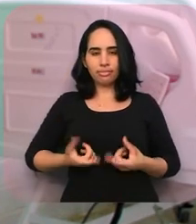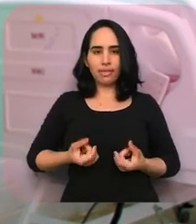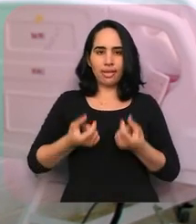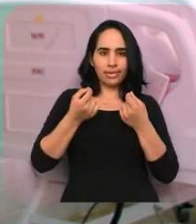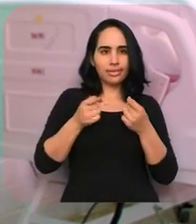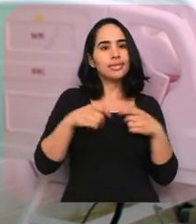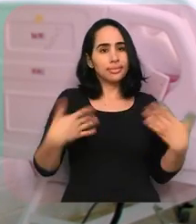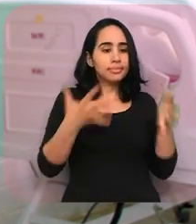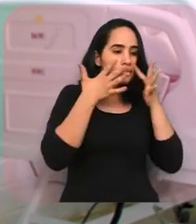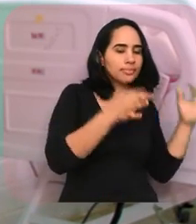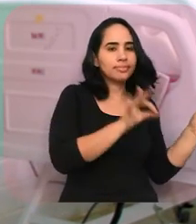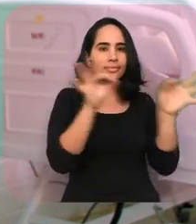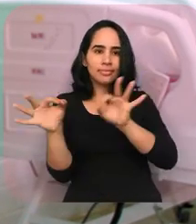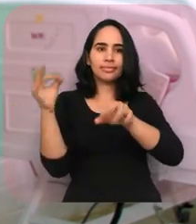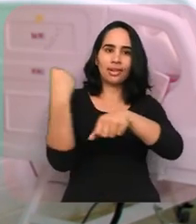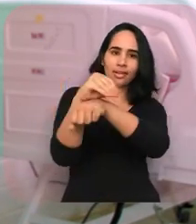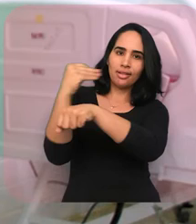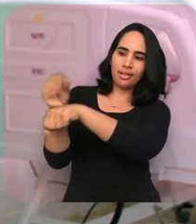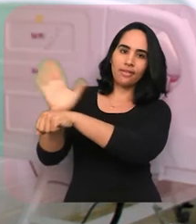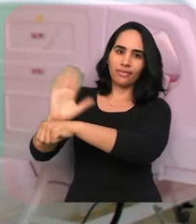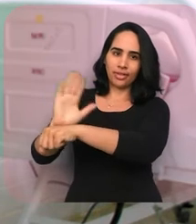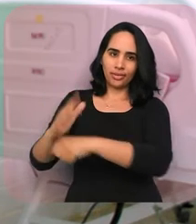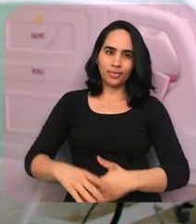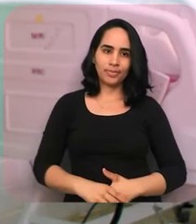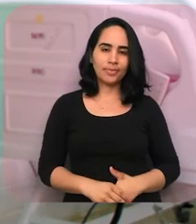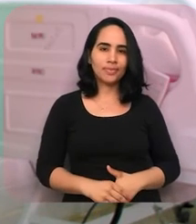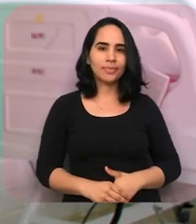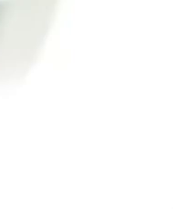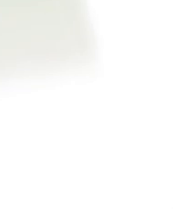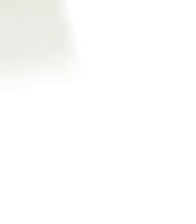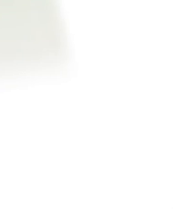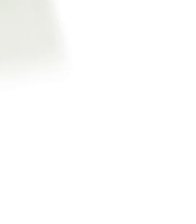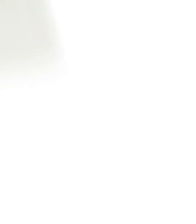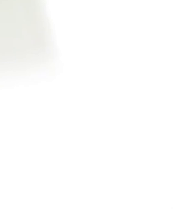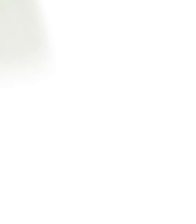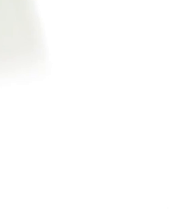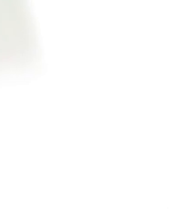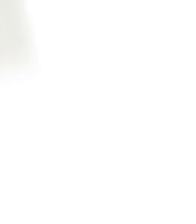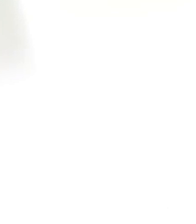câncer de colo de útero, ok? Então, fique ligado no conteúdo dos próximos vídeos.